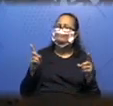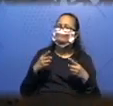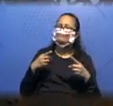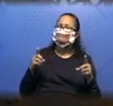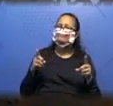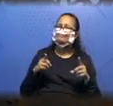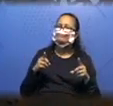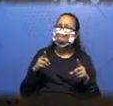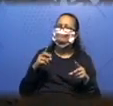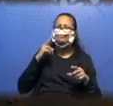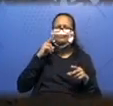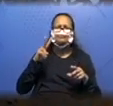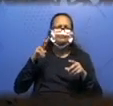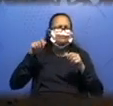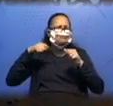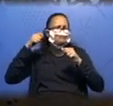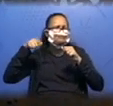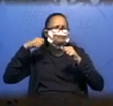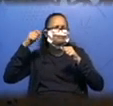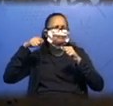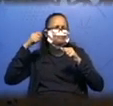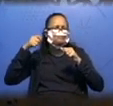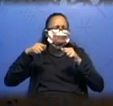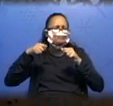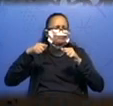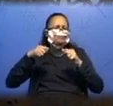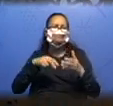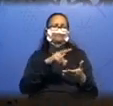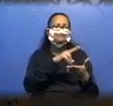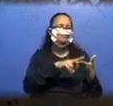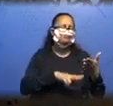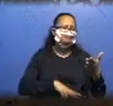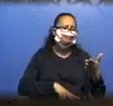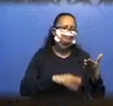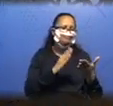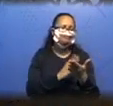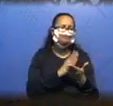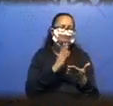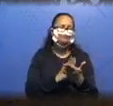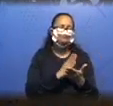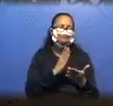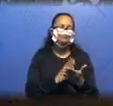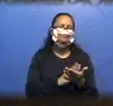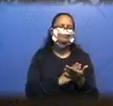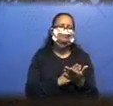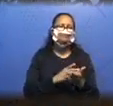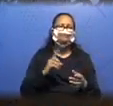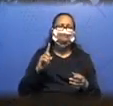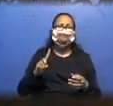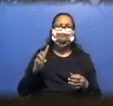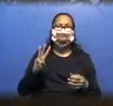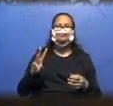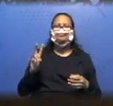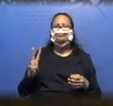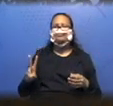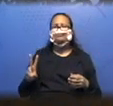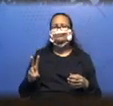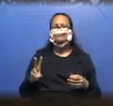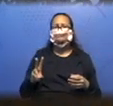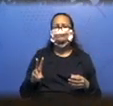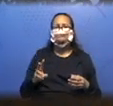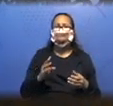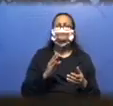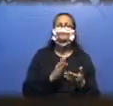à música, vocês vão ver o vídeo, assistir ao vídeo, ler a página, ó, ler a